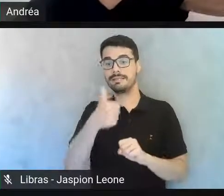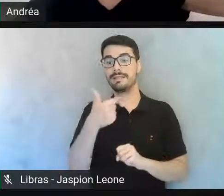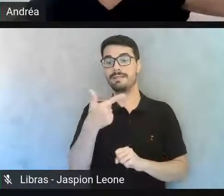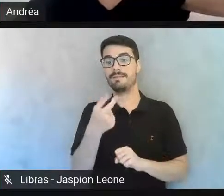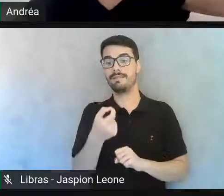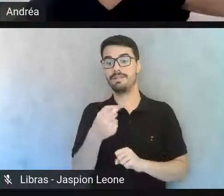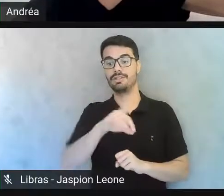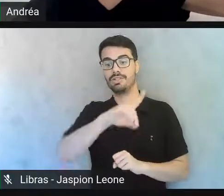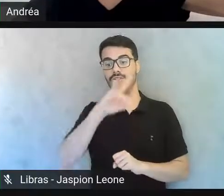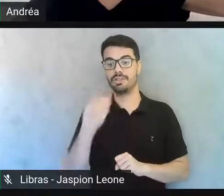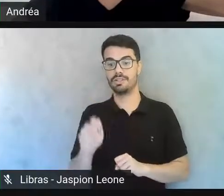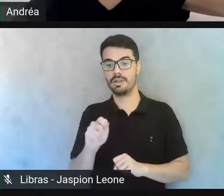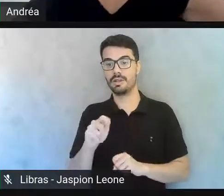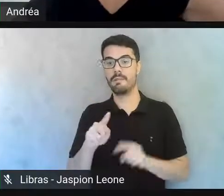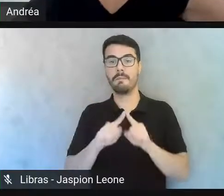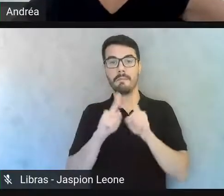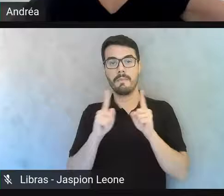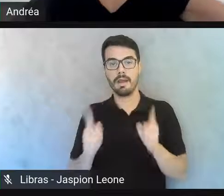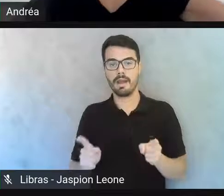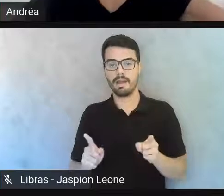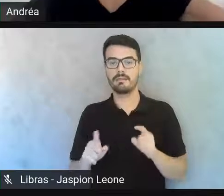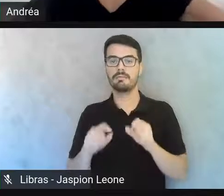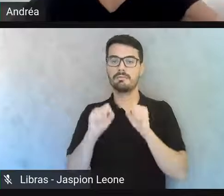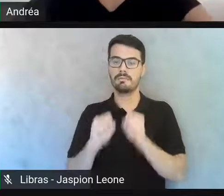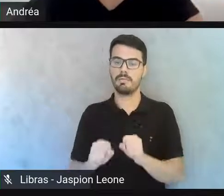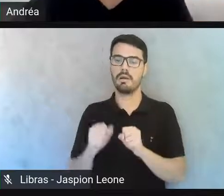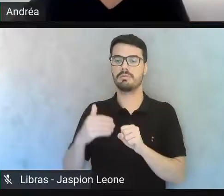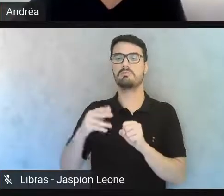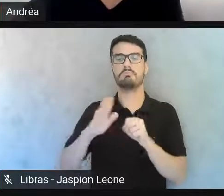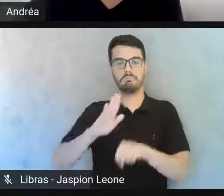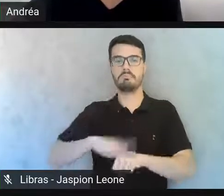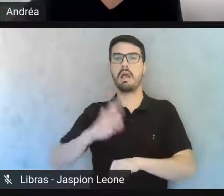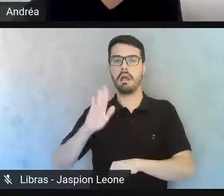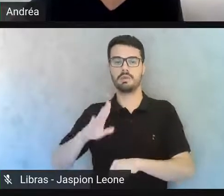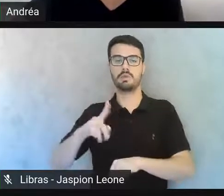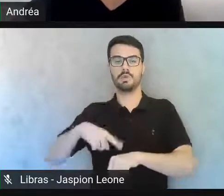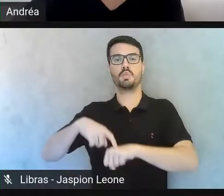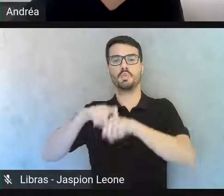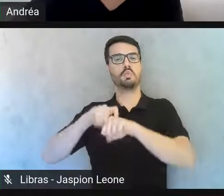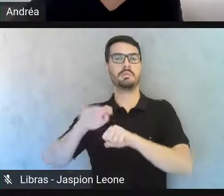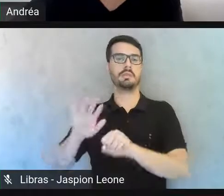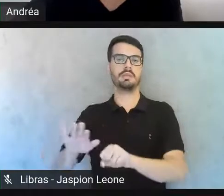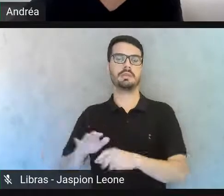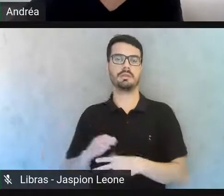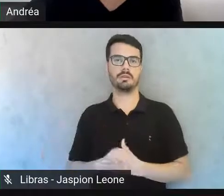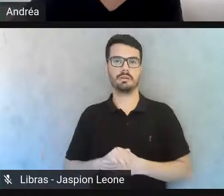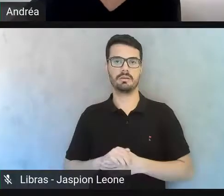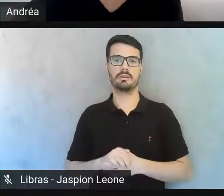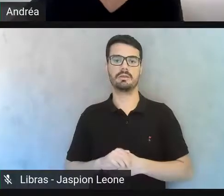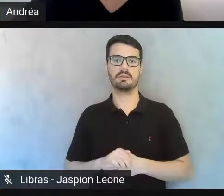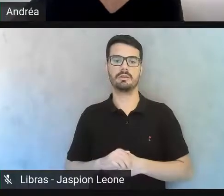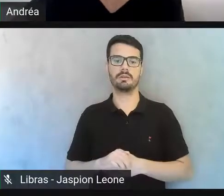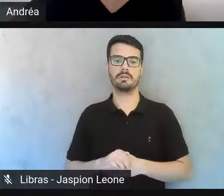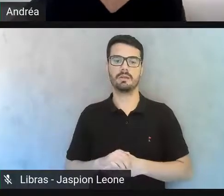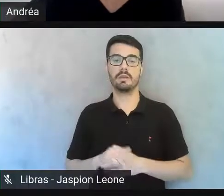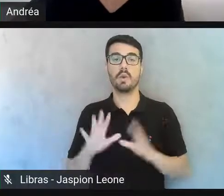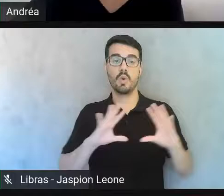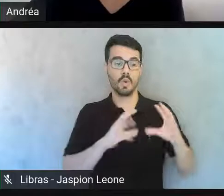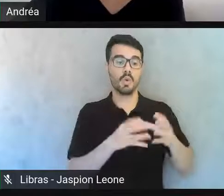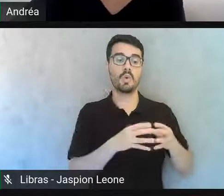em calamidade ele pode ser por mais tempo. Então, não impede isso. Se, por exemplo, assim, vamos utilizar o grupo de